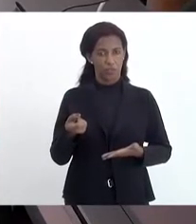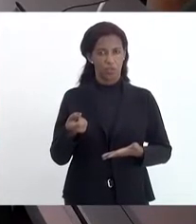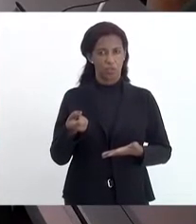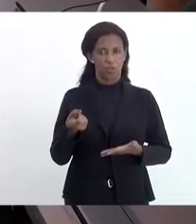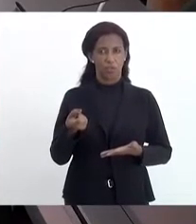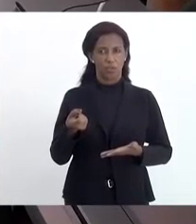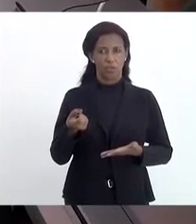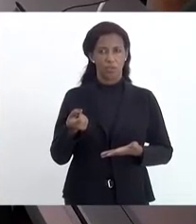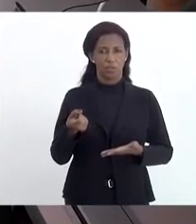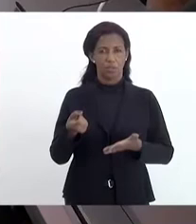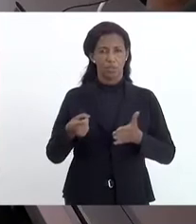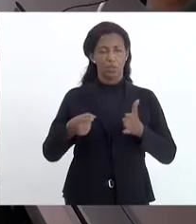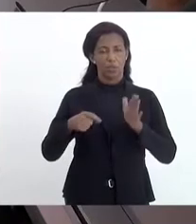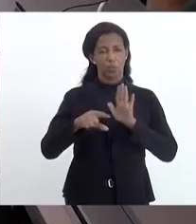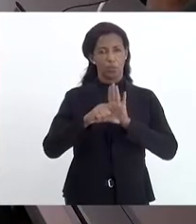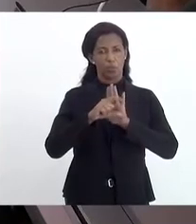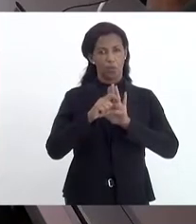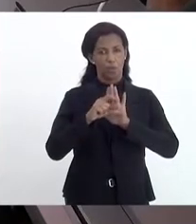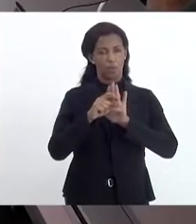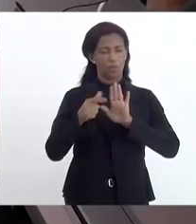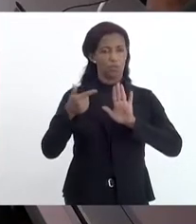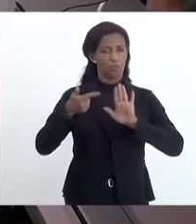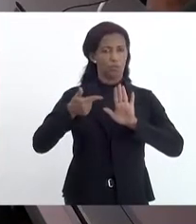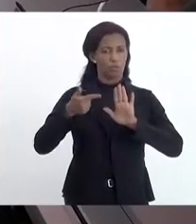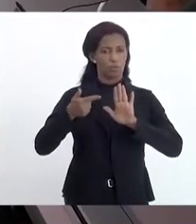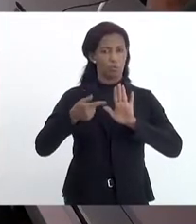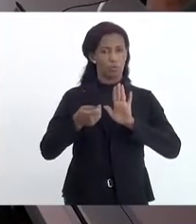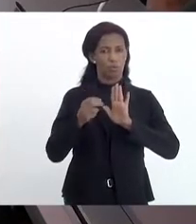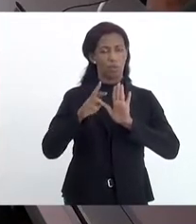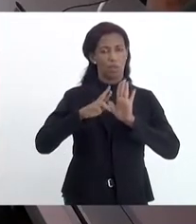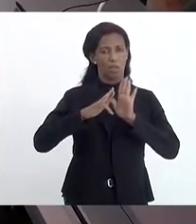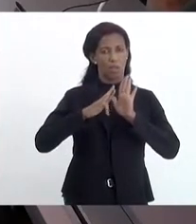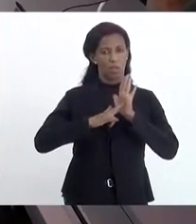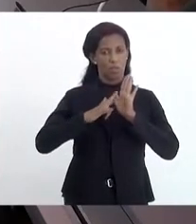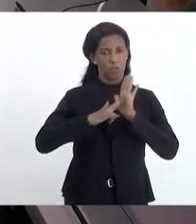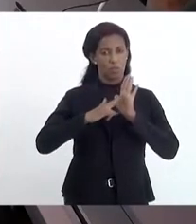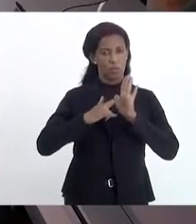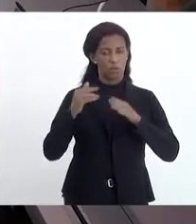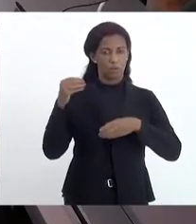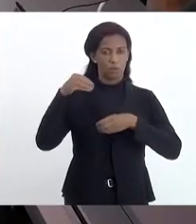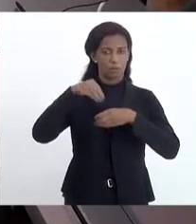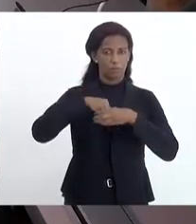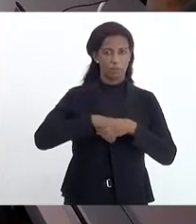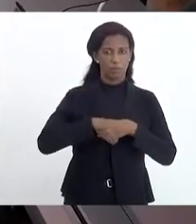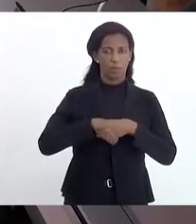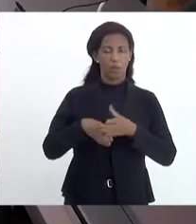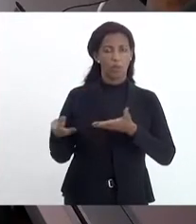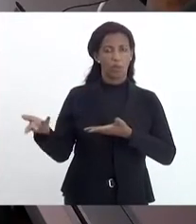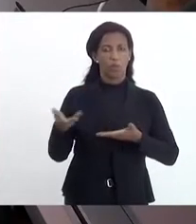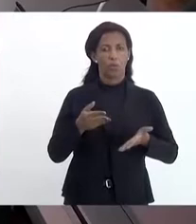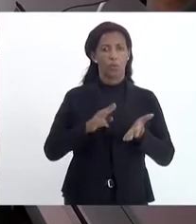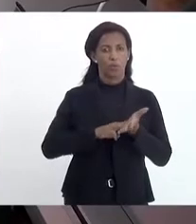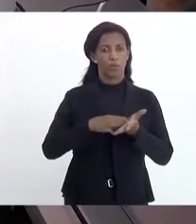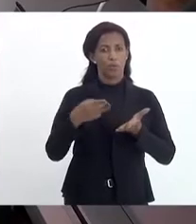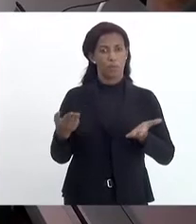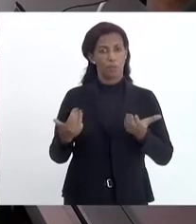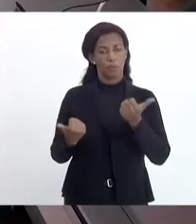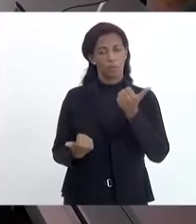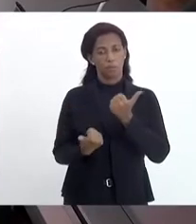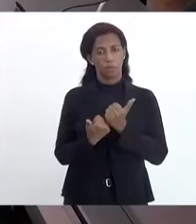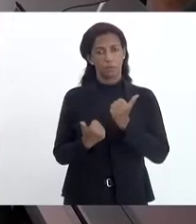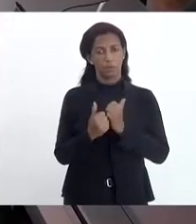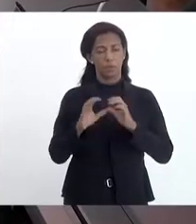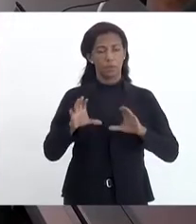com o parágrafo 2º do artigo 43 do regimento interno, convoco os senhores deputados, membros efetivos, titulares e suplentes da Comissão de